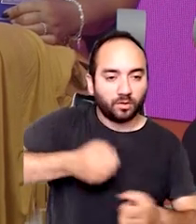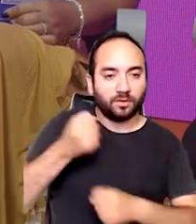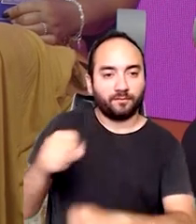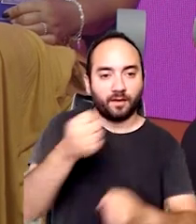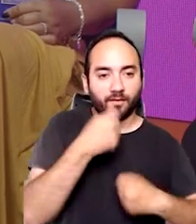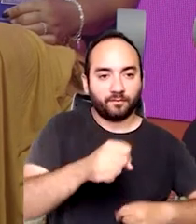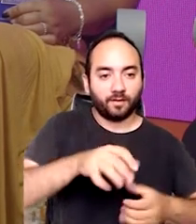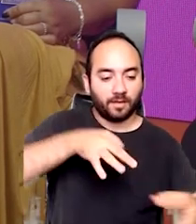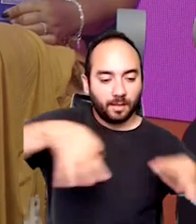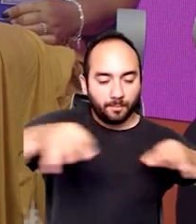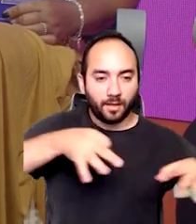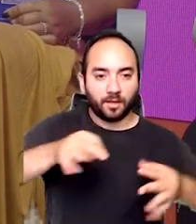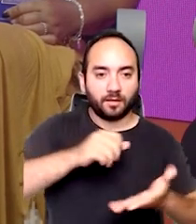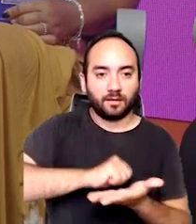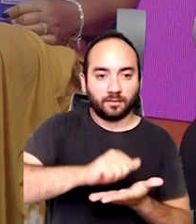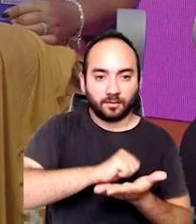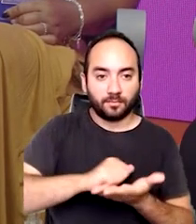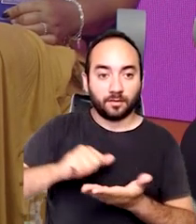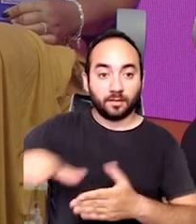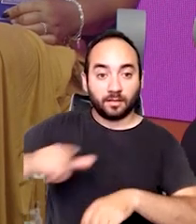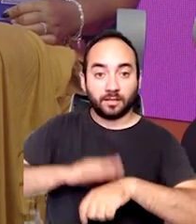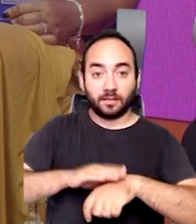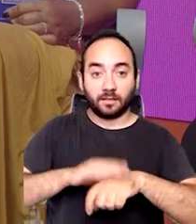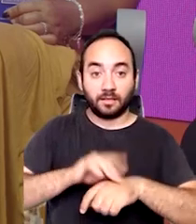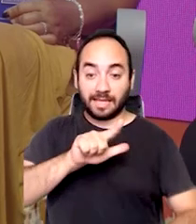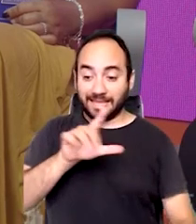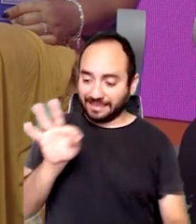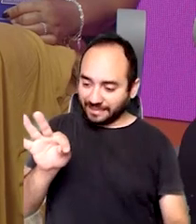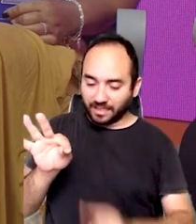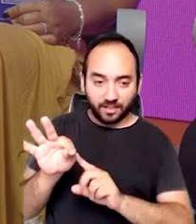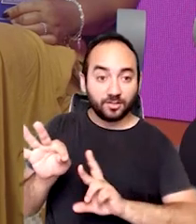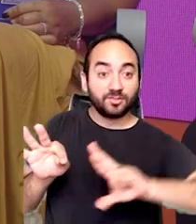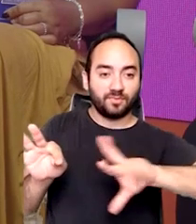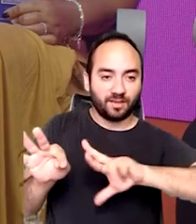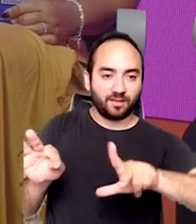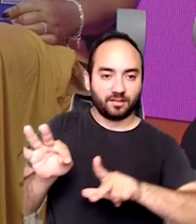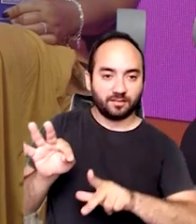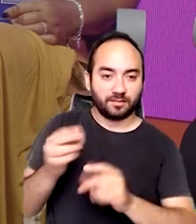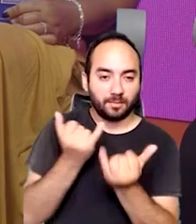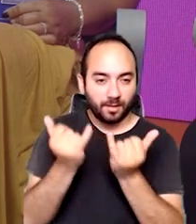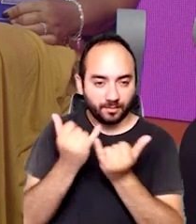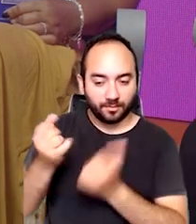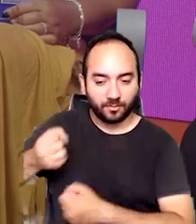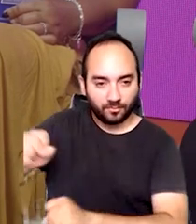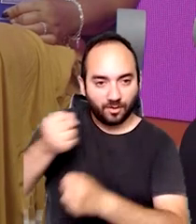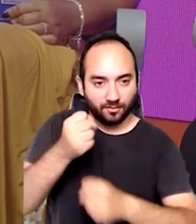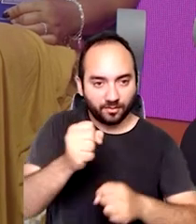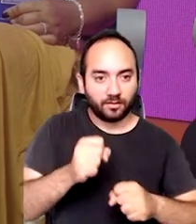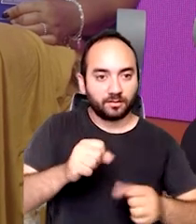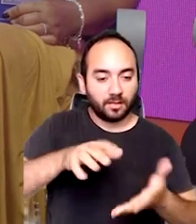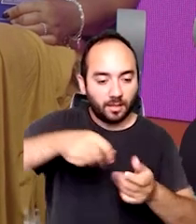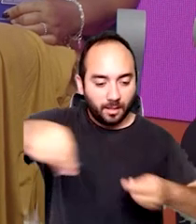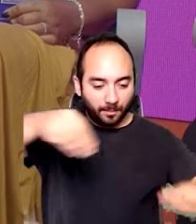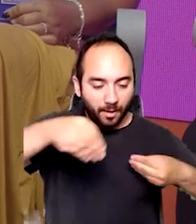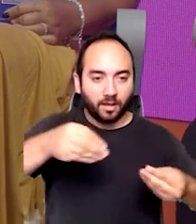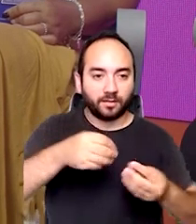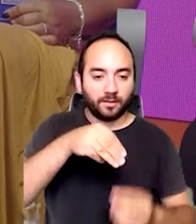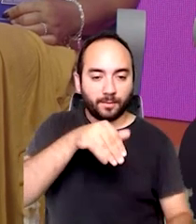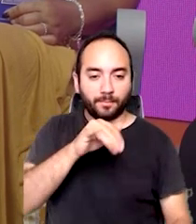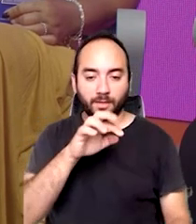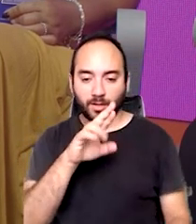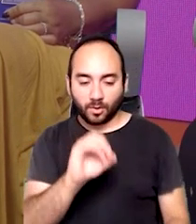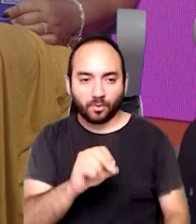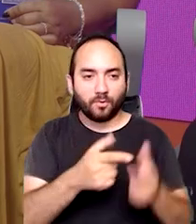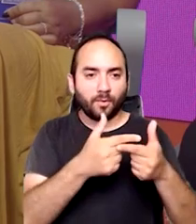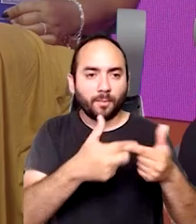vassoura pano de chão vassoura não é um equipamento que se chama LT rodo rodo limpa vidros pano de chão panos de